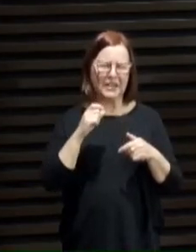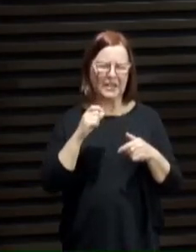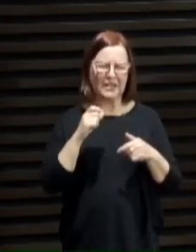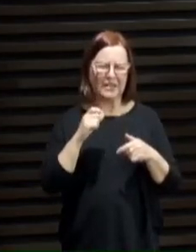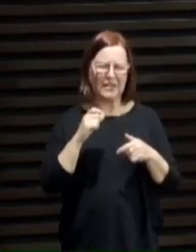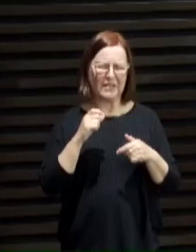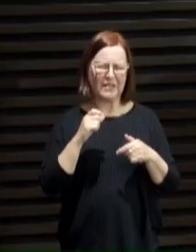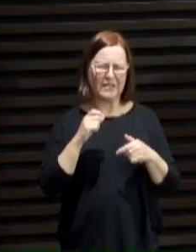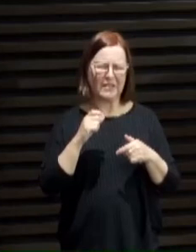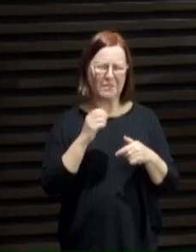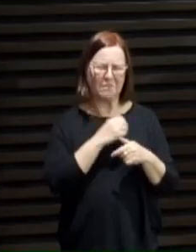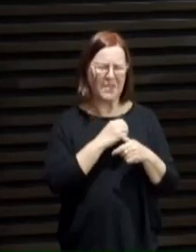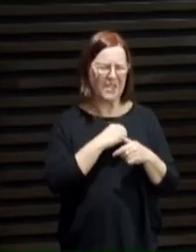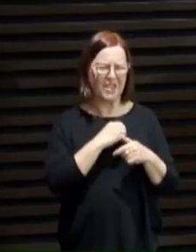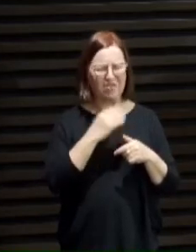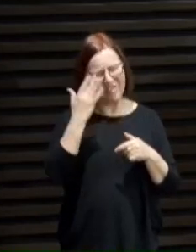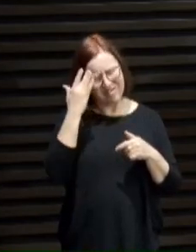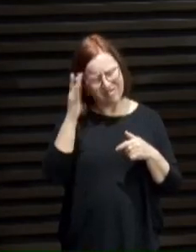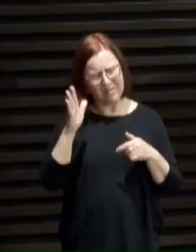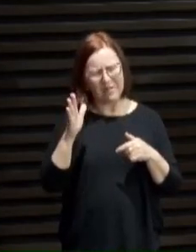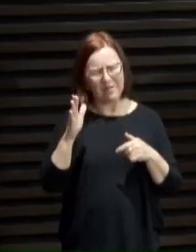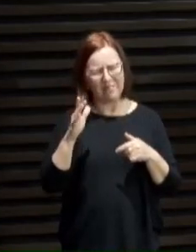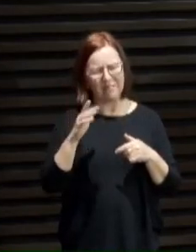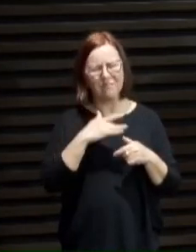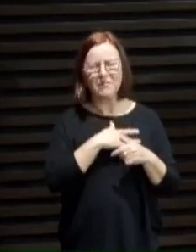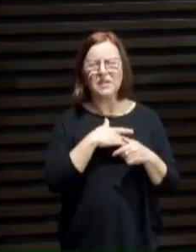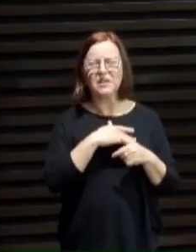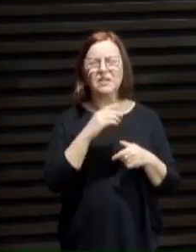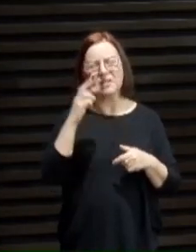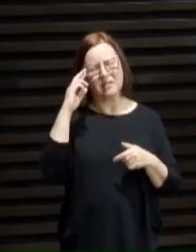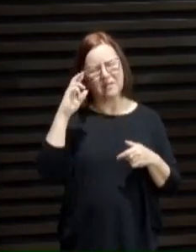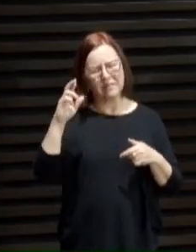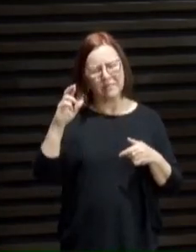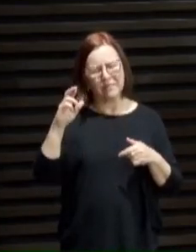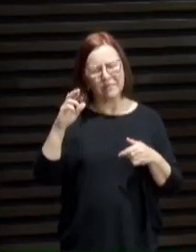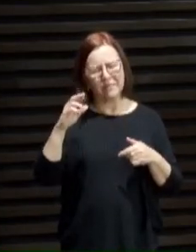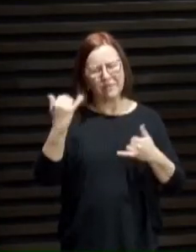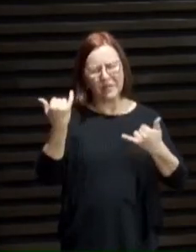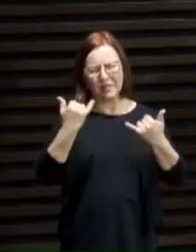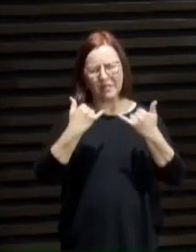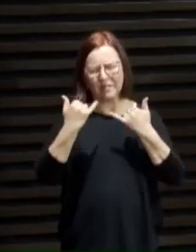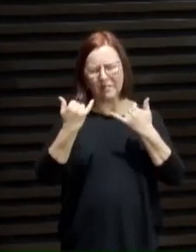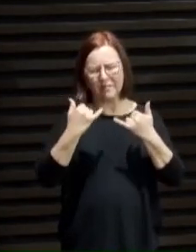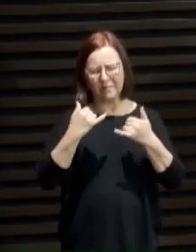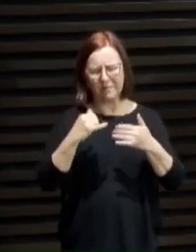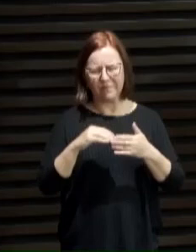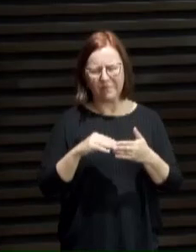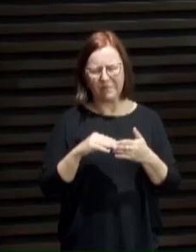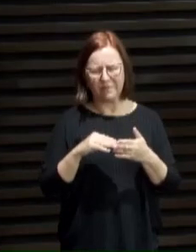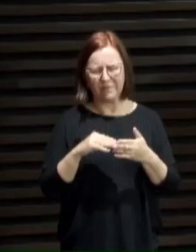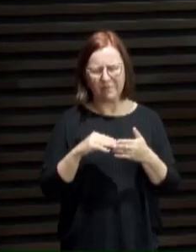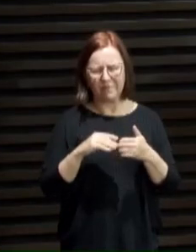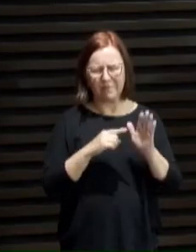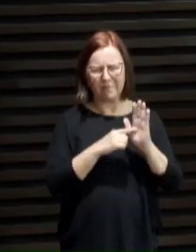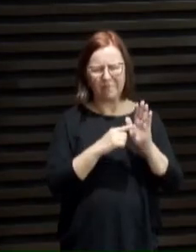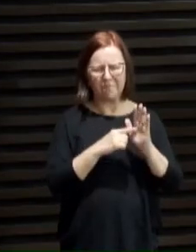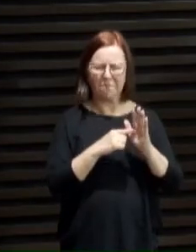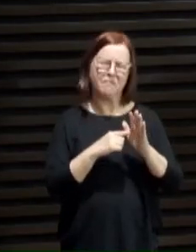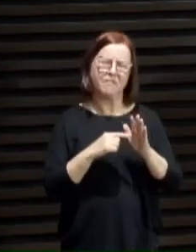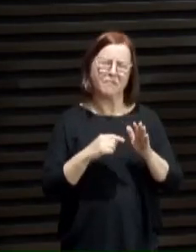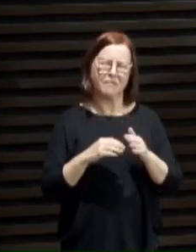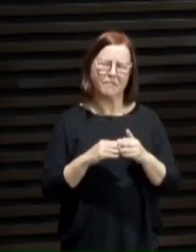saber-se miserável. Tem misericórdia, Senhor, e nos livra do maior de todos os pecados,